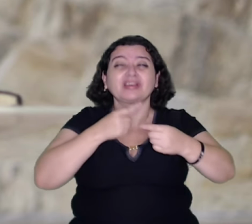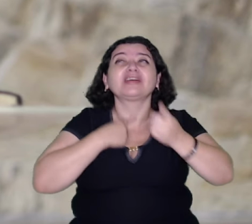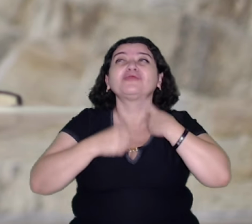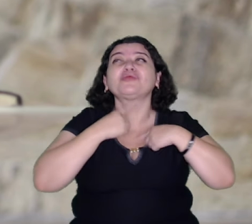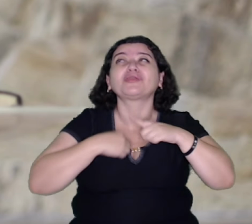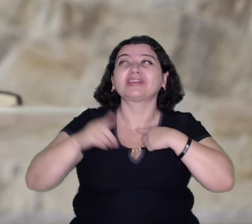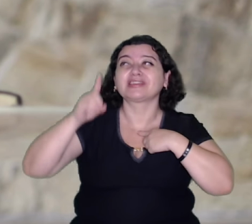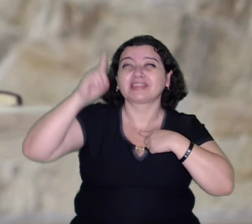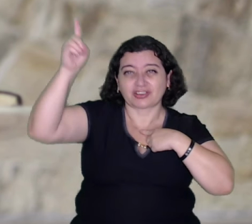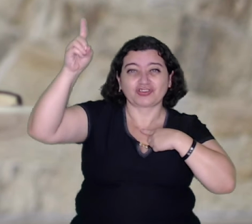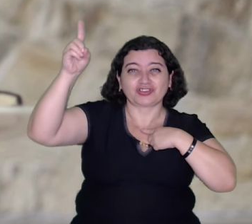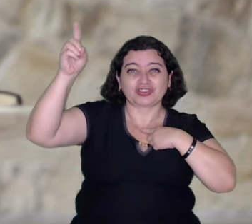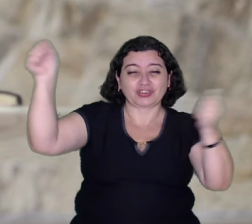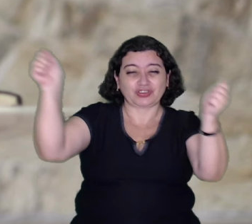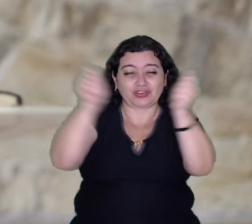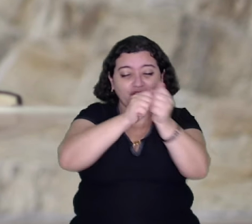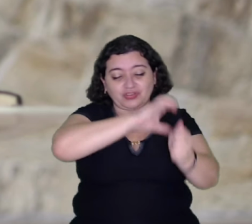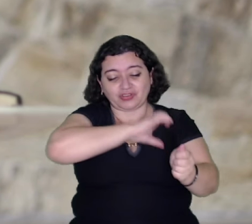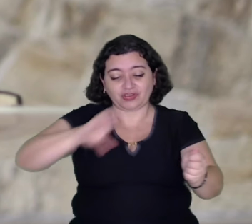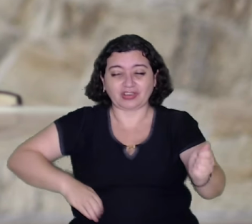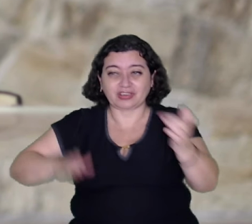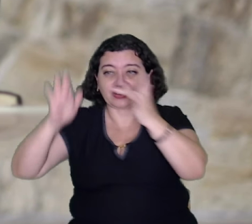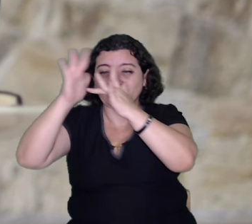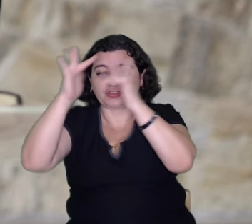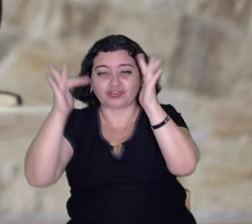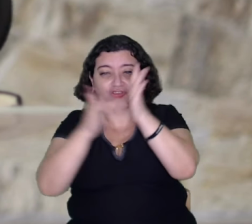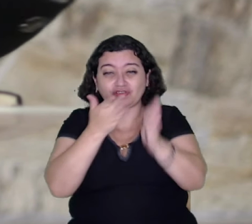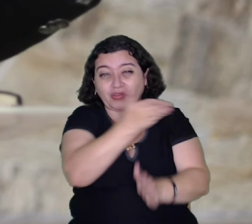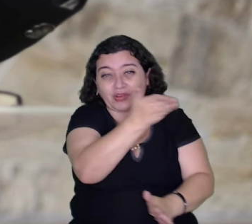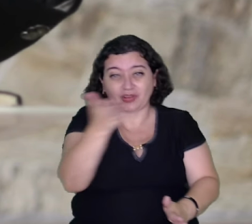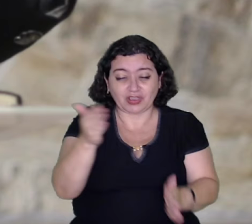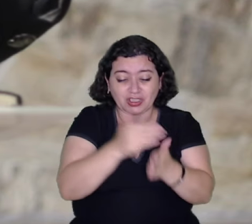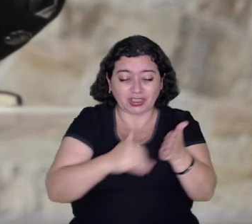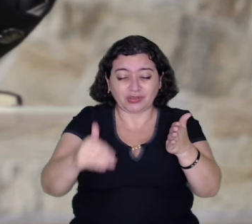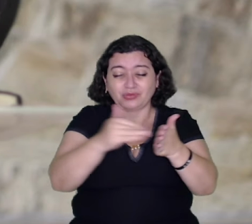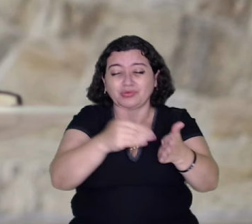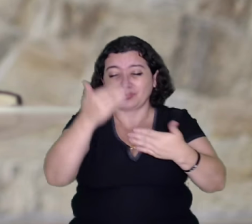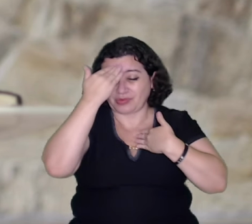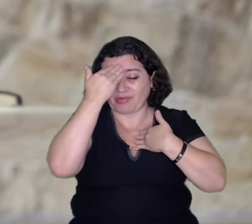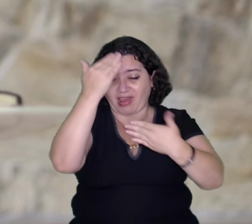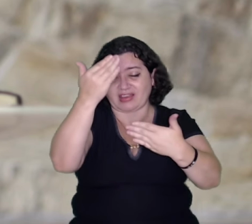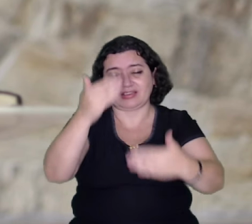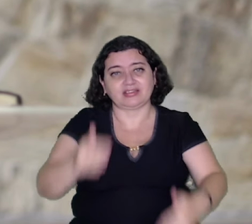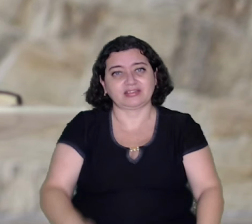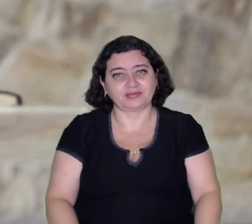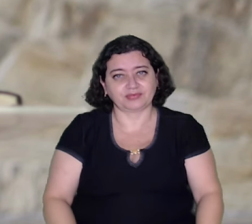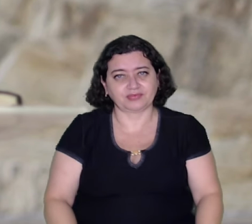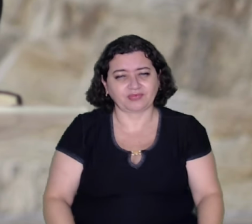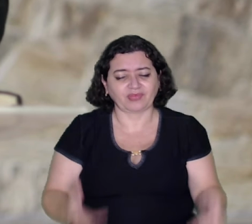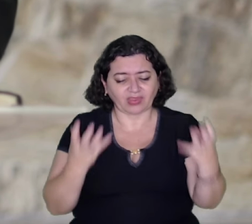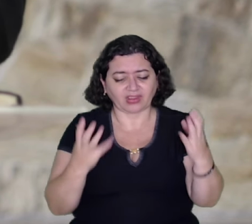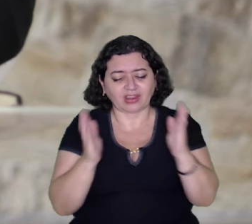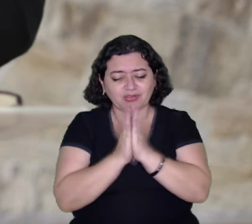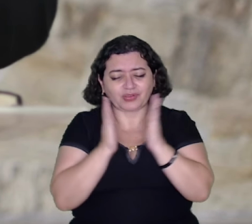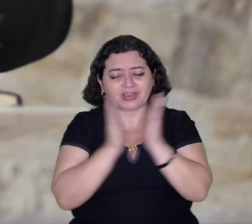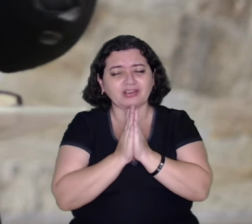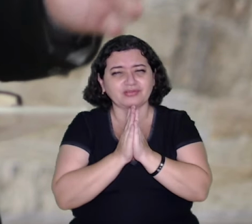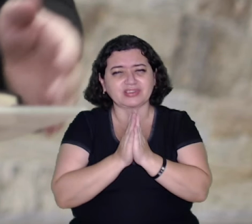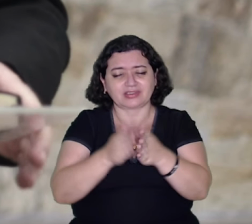Deus em Cristo Jesus para convosco. Em tudo dai graça. Então eu queria orar com você